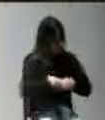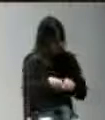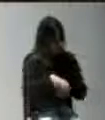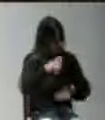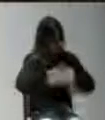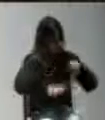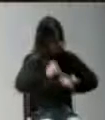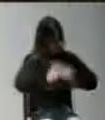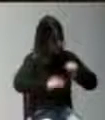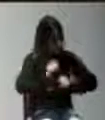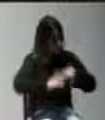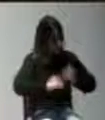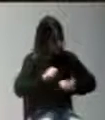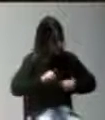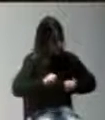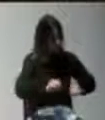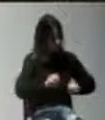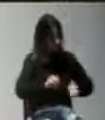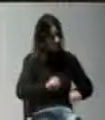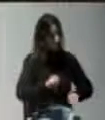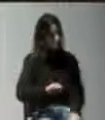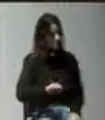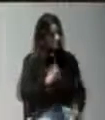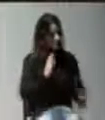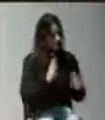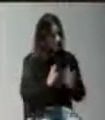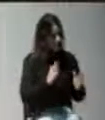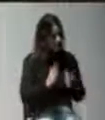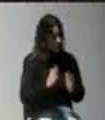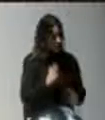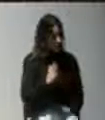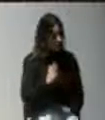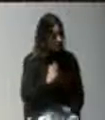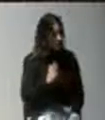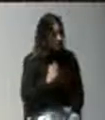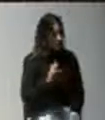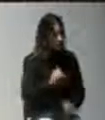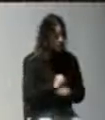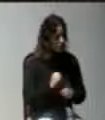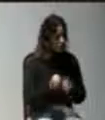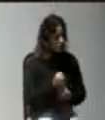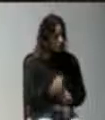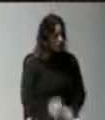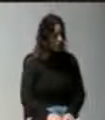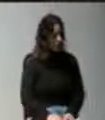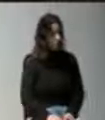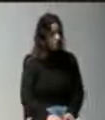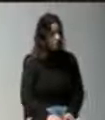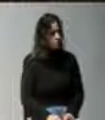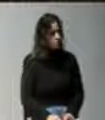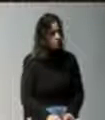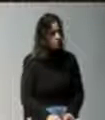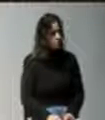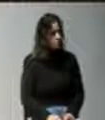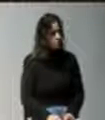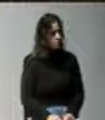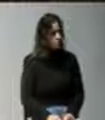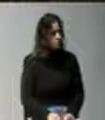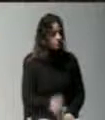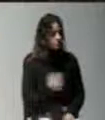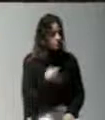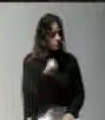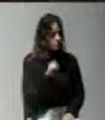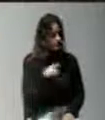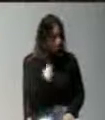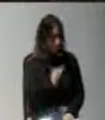práticas educacionais, enfim, na temporalidade social. Está em jogo aí uma história formativa